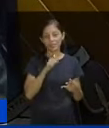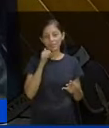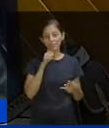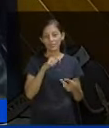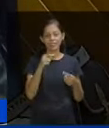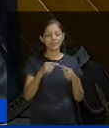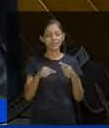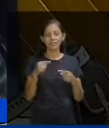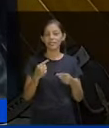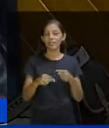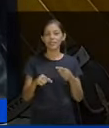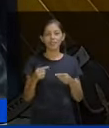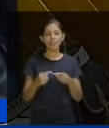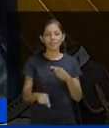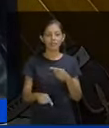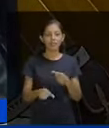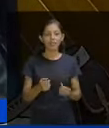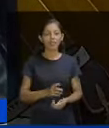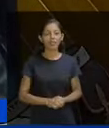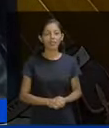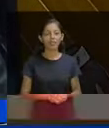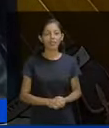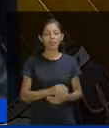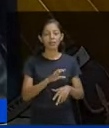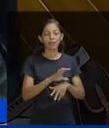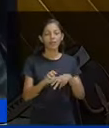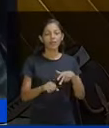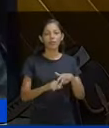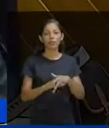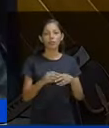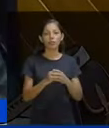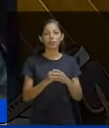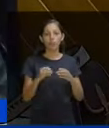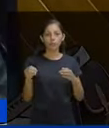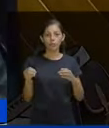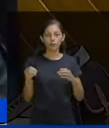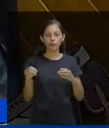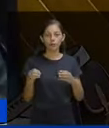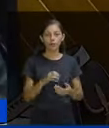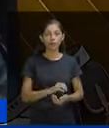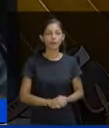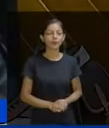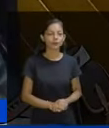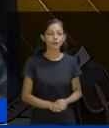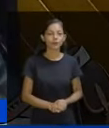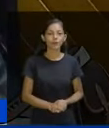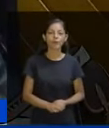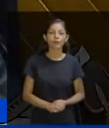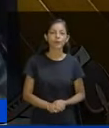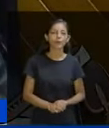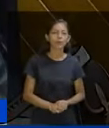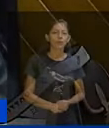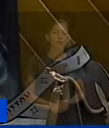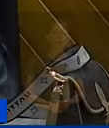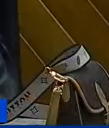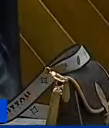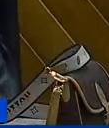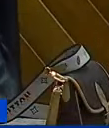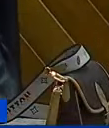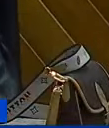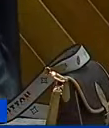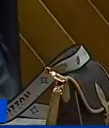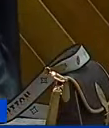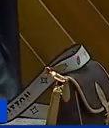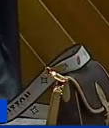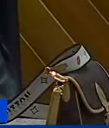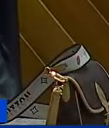que leve à conclusão de ocorrência de fraude à cota da candidatura de mulheres.